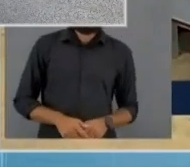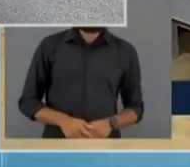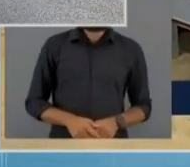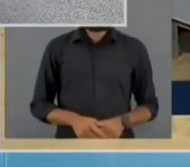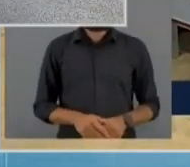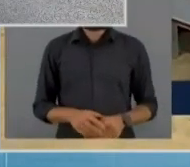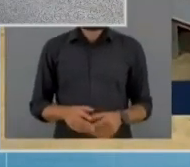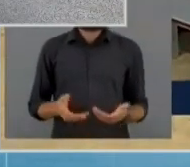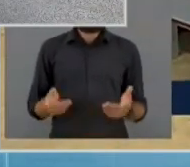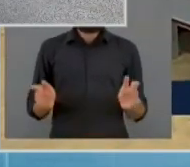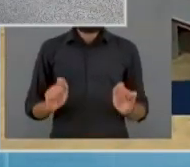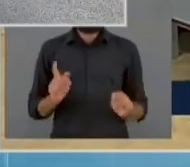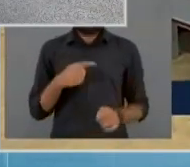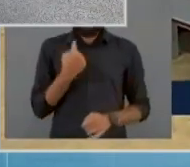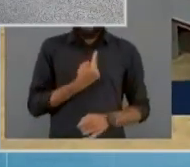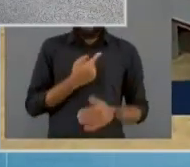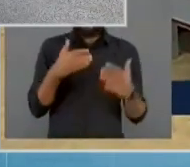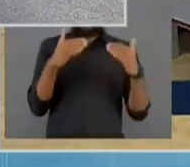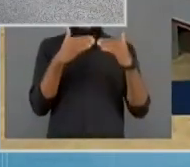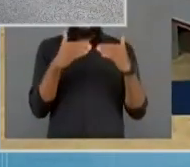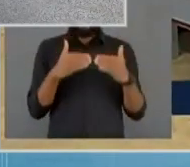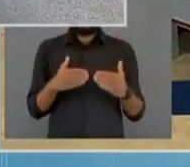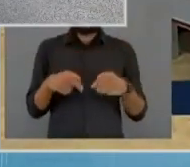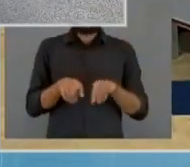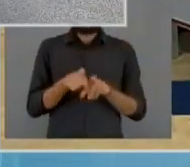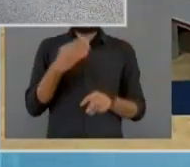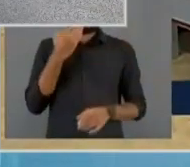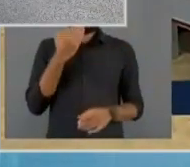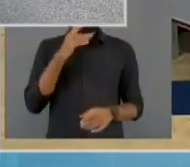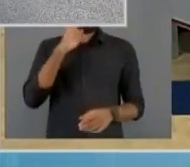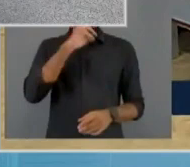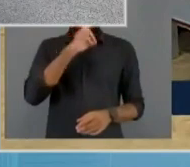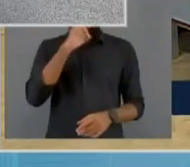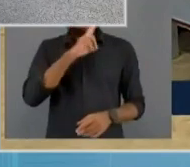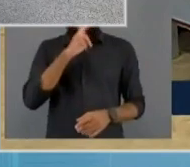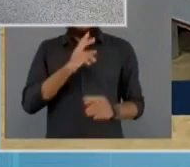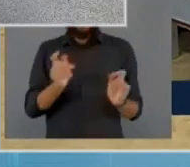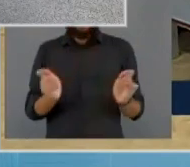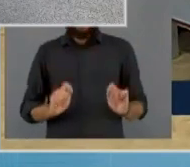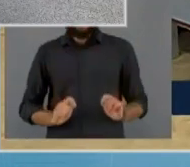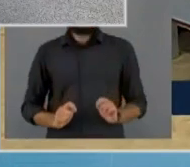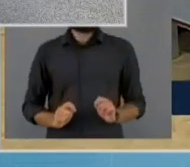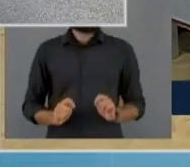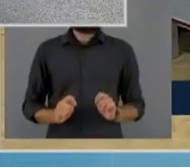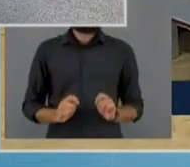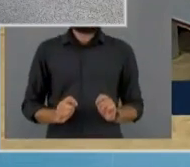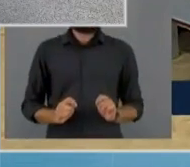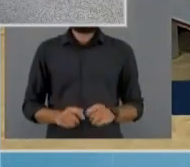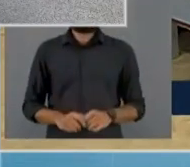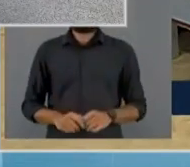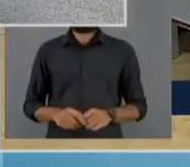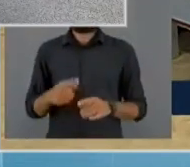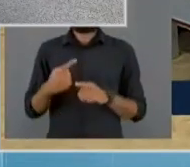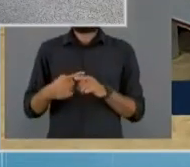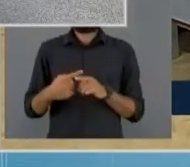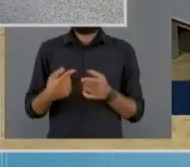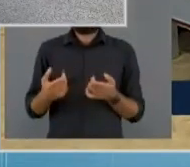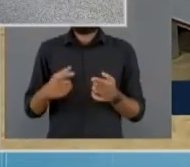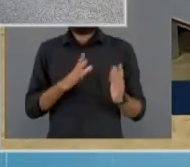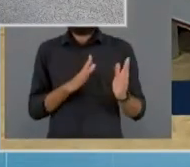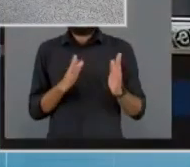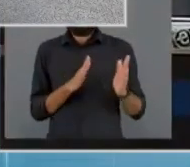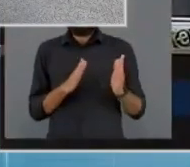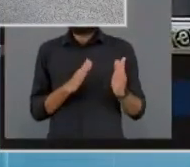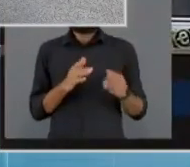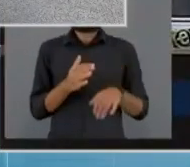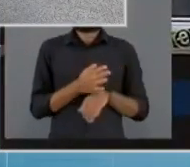alterada na véspera, no dia da votação. Por isso, no Senado Federal, a expectativa é de que sejam